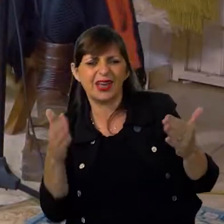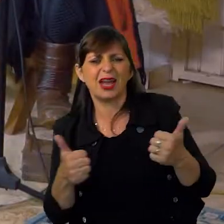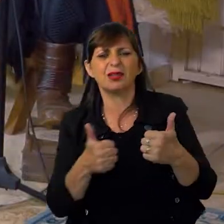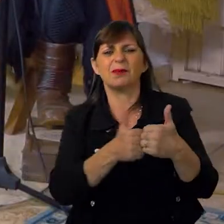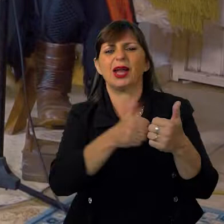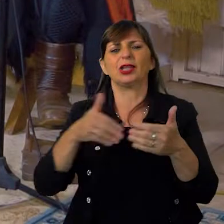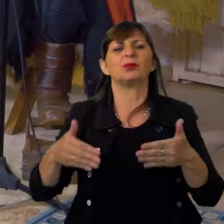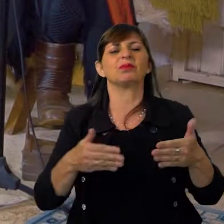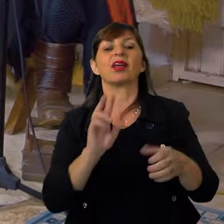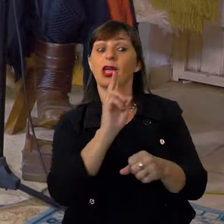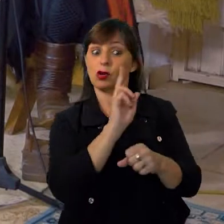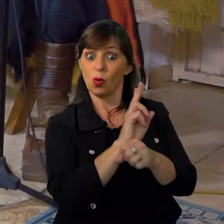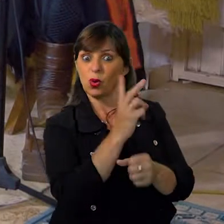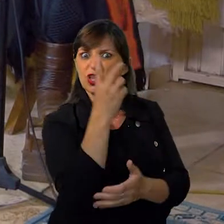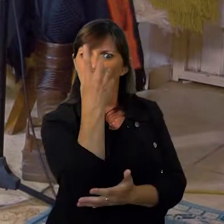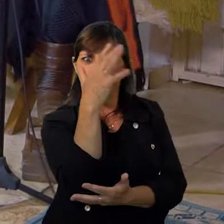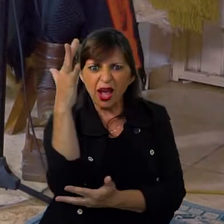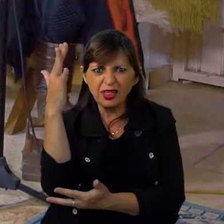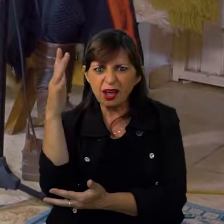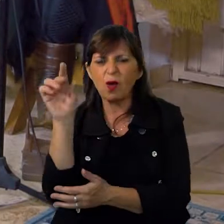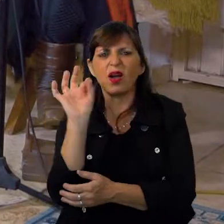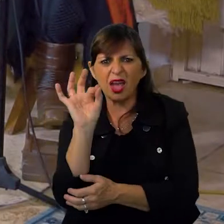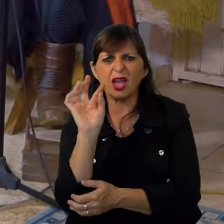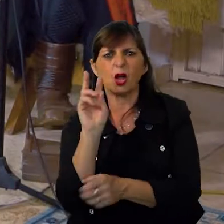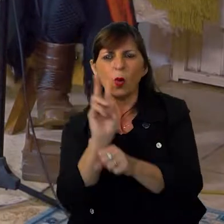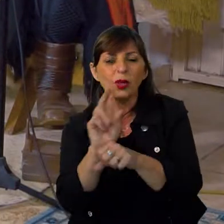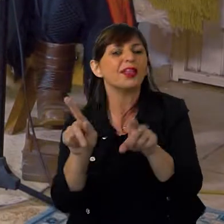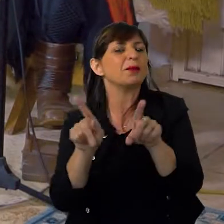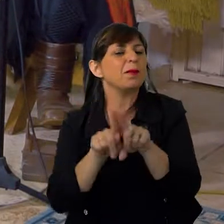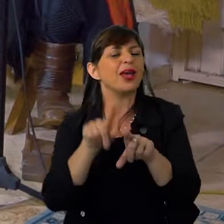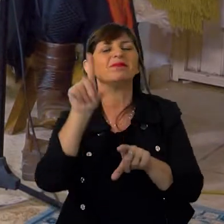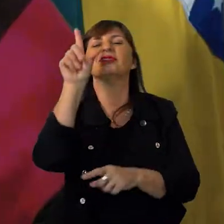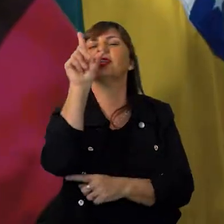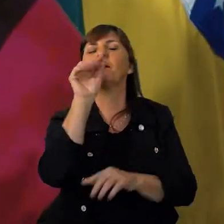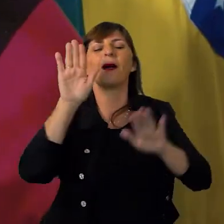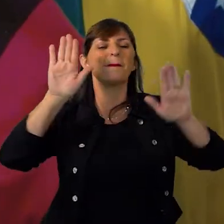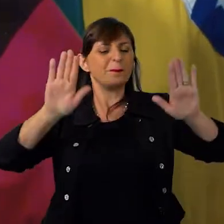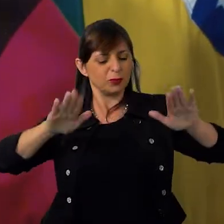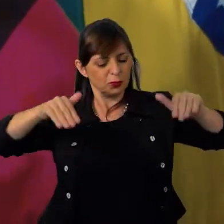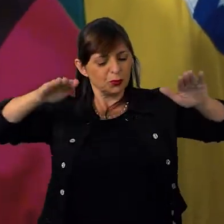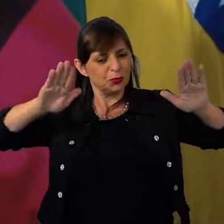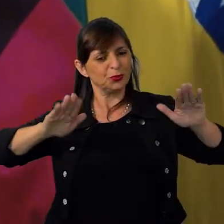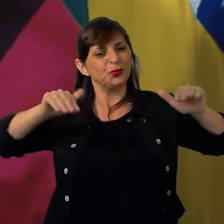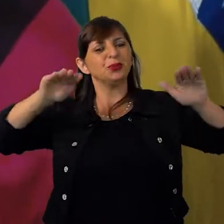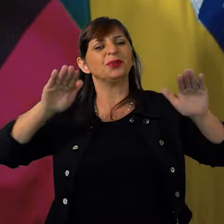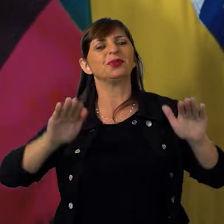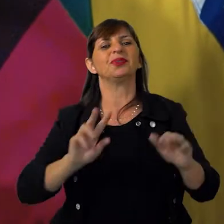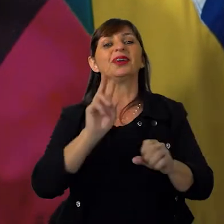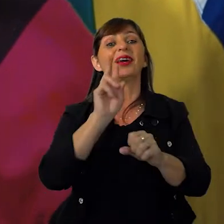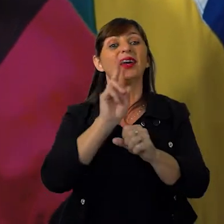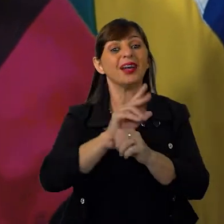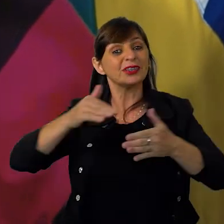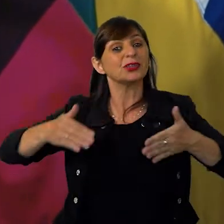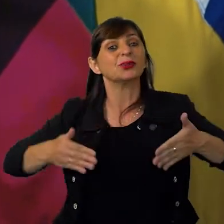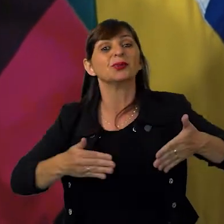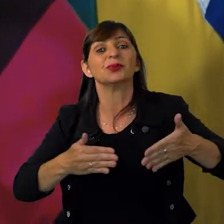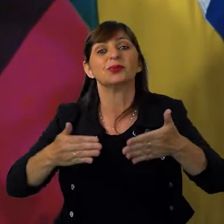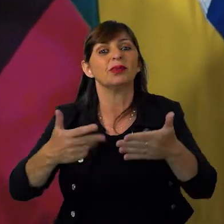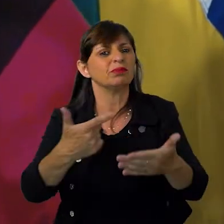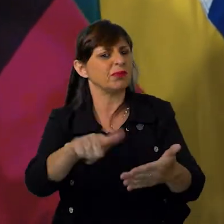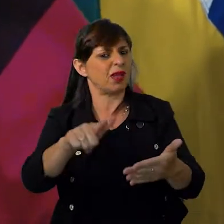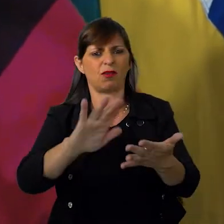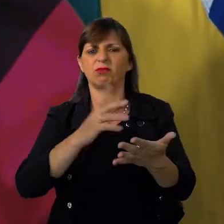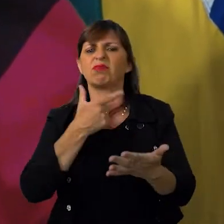quem cuida o madu louco e não passarinho quem for ao rio sem pretensão de